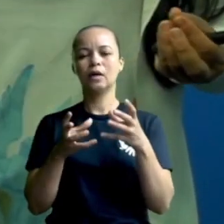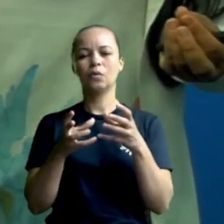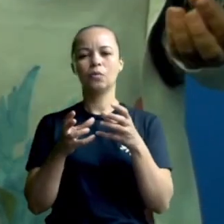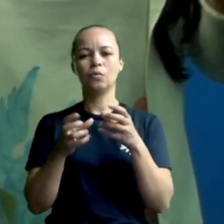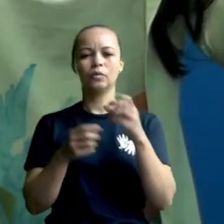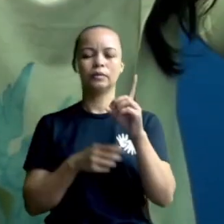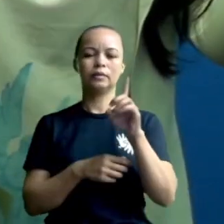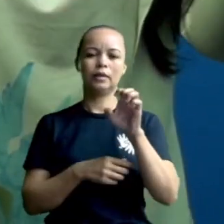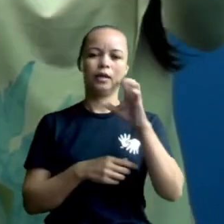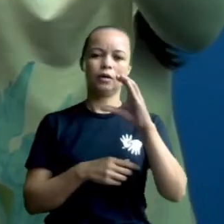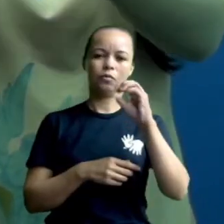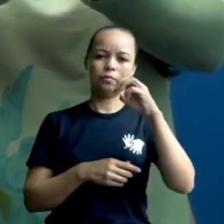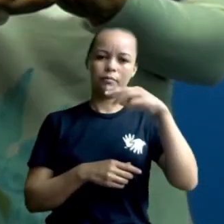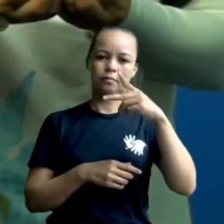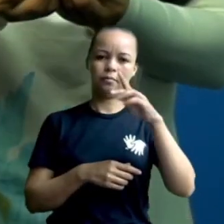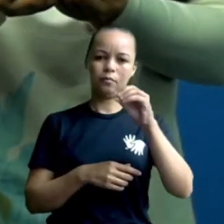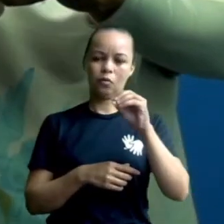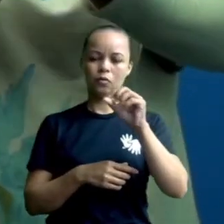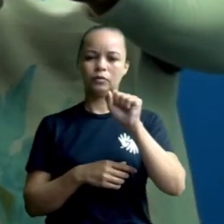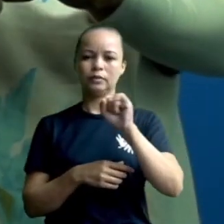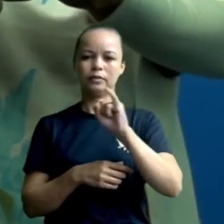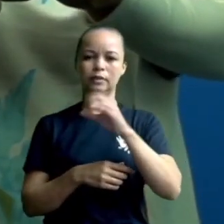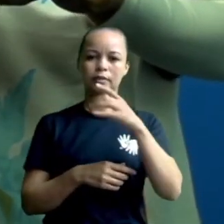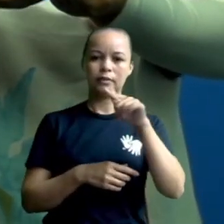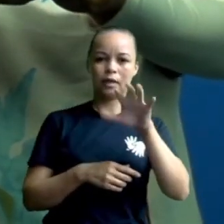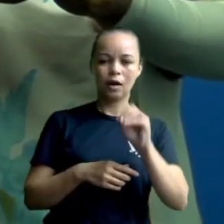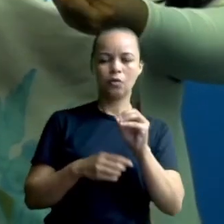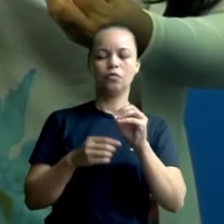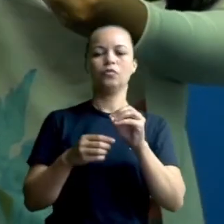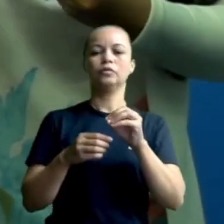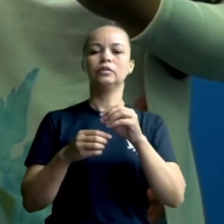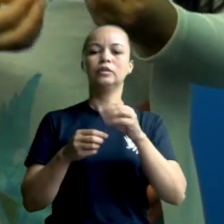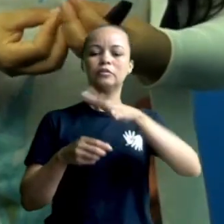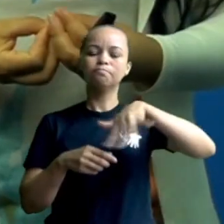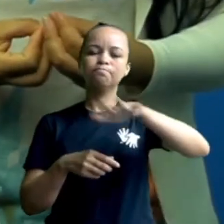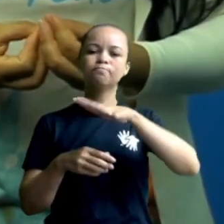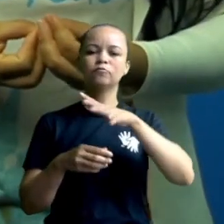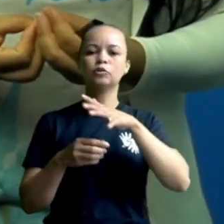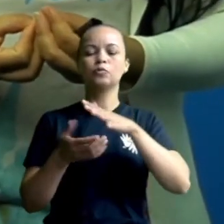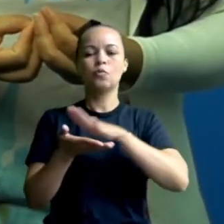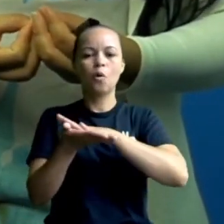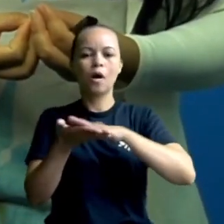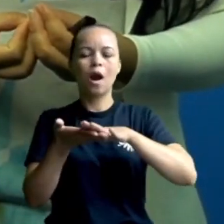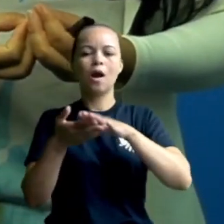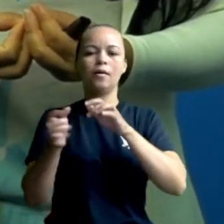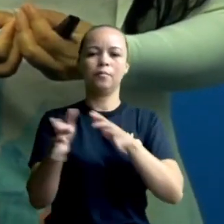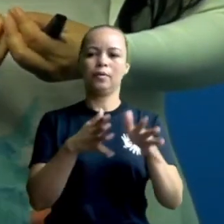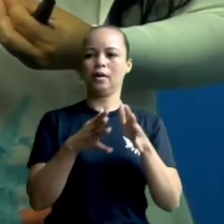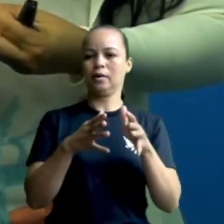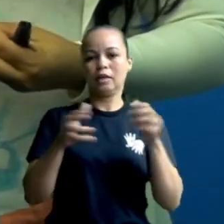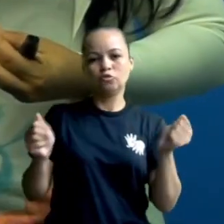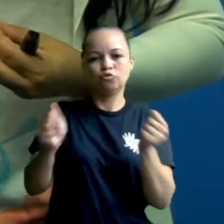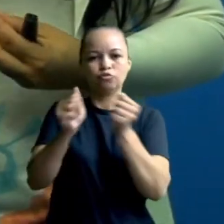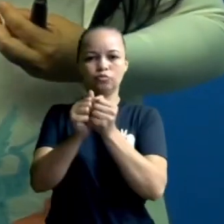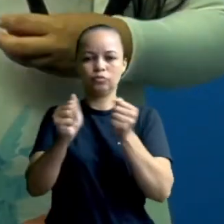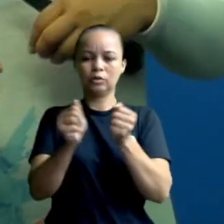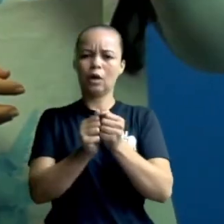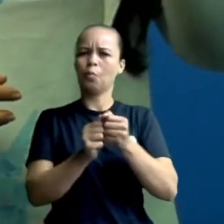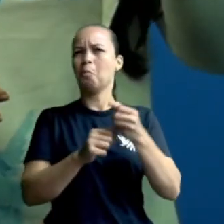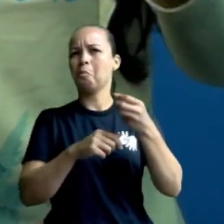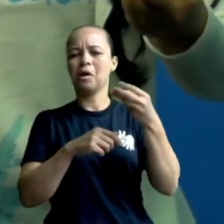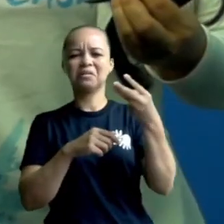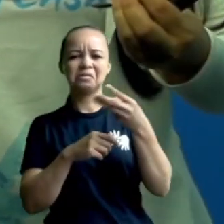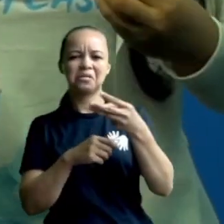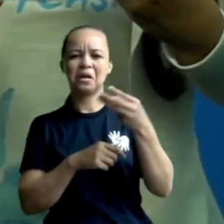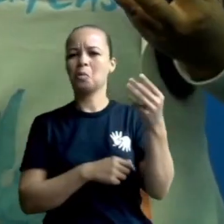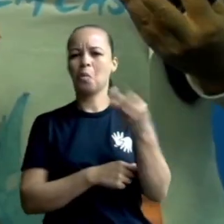que isso, do que eu juntar várias figuras juntas, tá certo? Formando uma terceira figura, tá certo? Uma terceira,